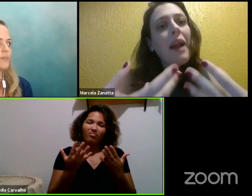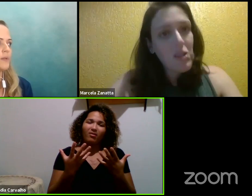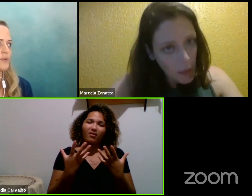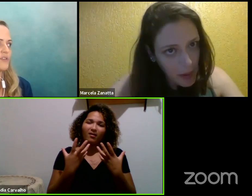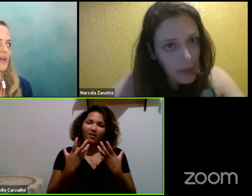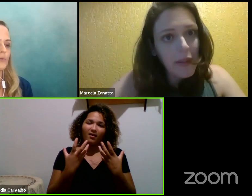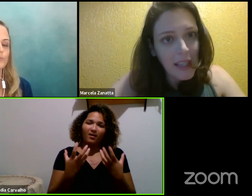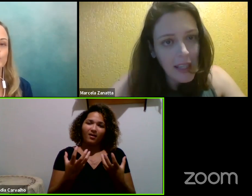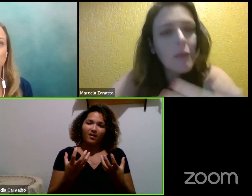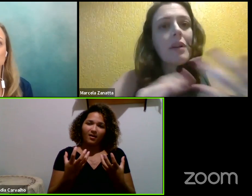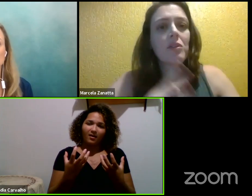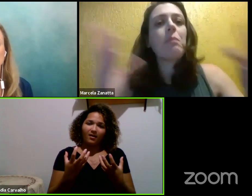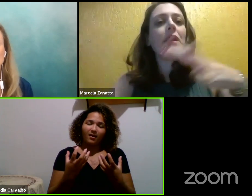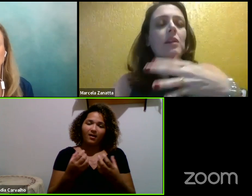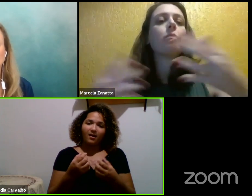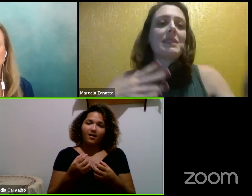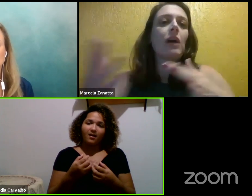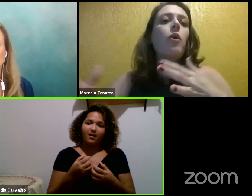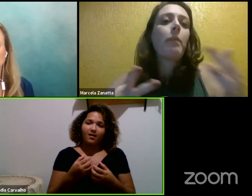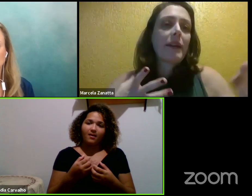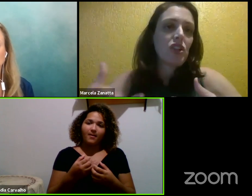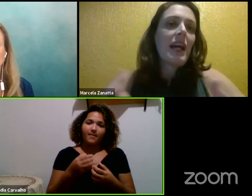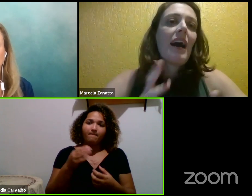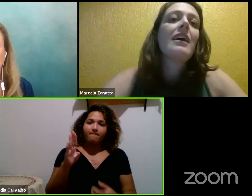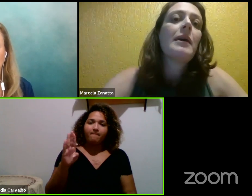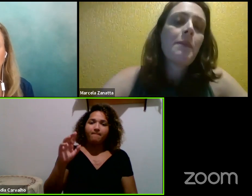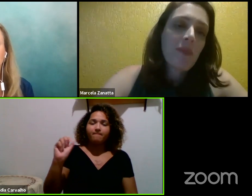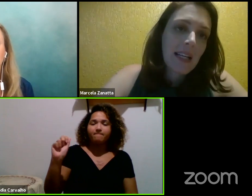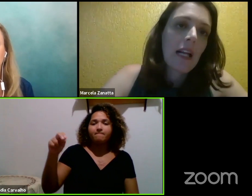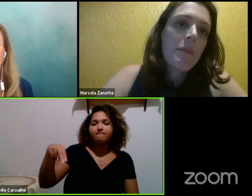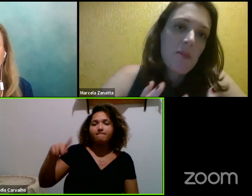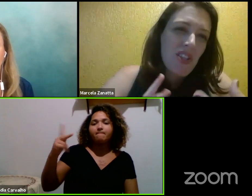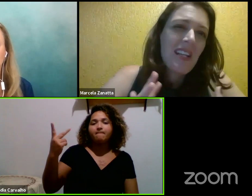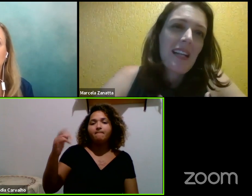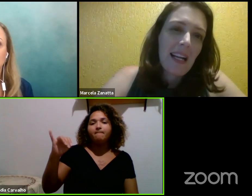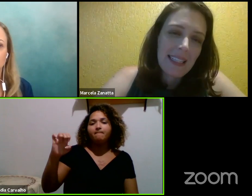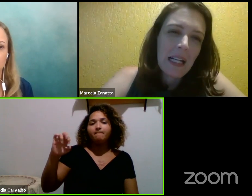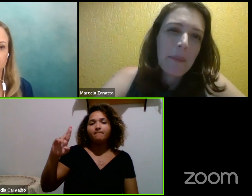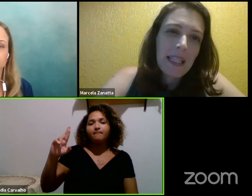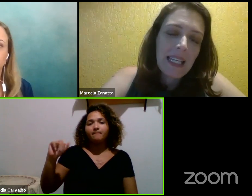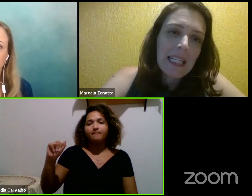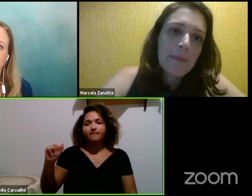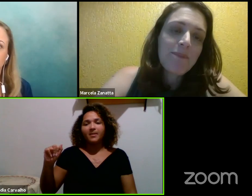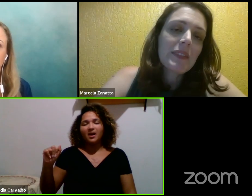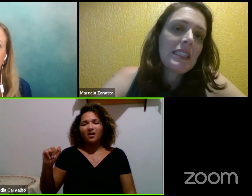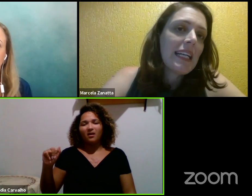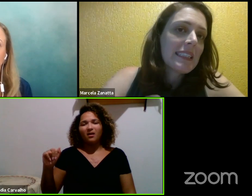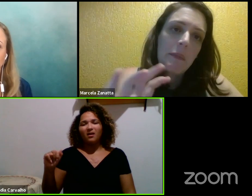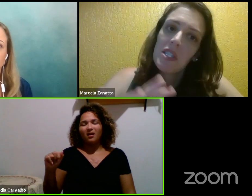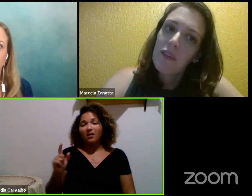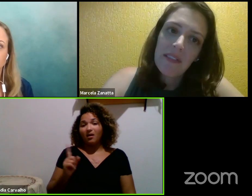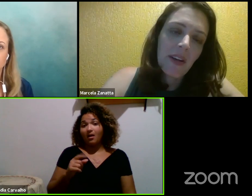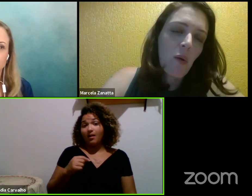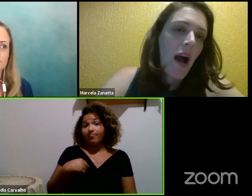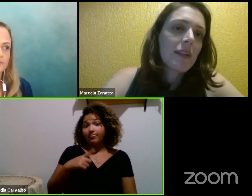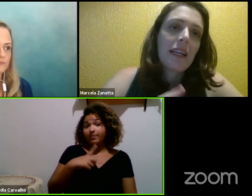para ela comprar a sua própria banheira, para não precisar compartilhar aquela mesma higienizada, aquela banheira. E é exatamente isso que você falou, a água tem que